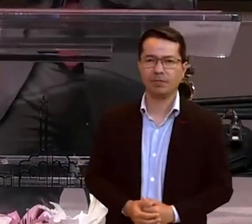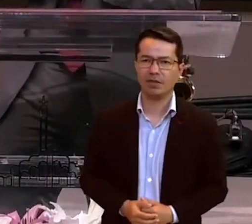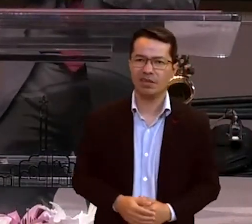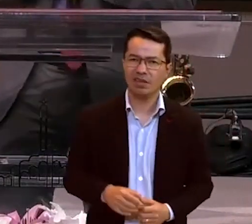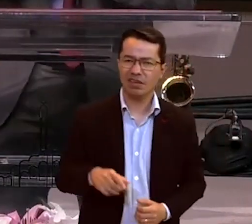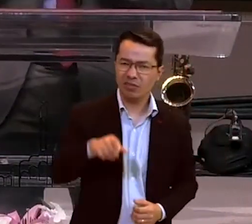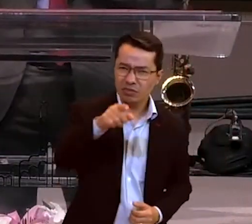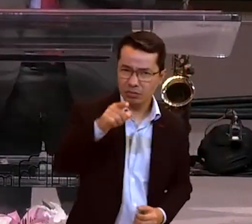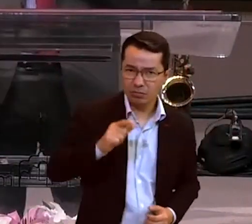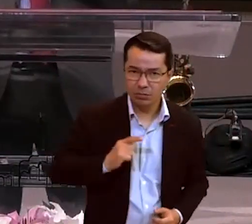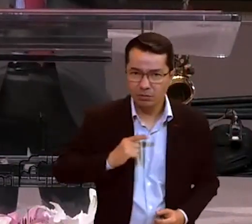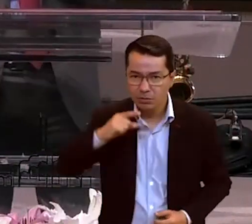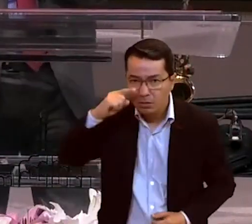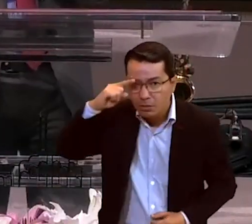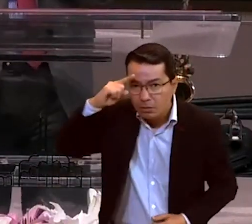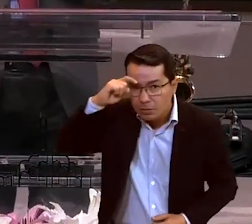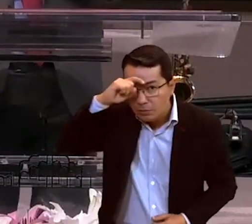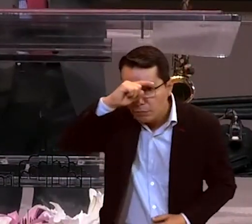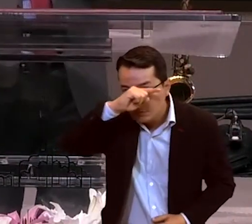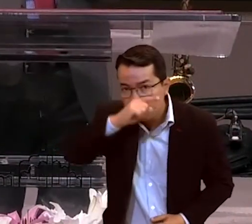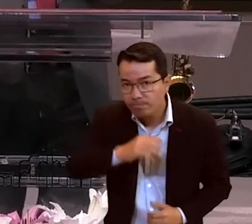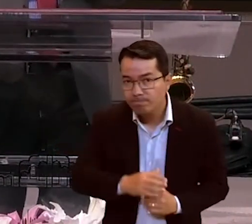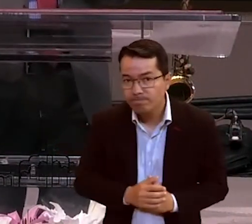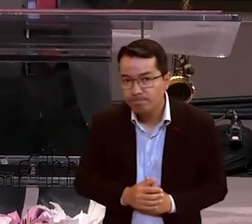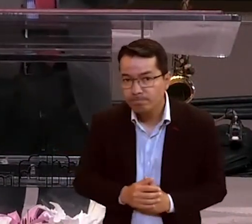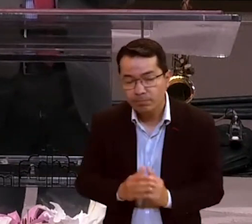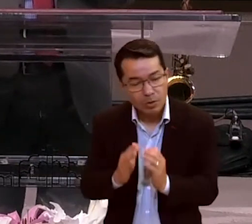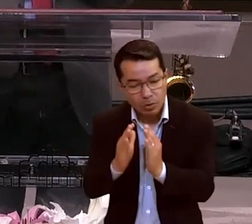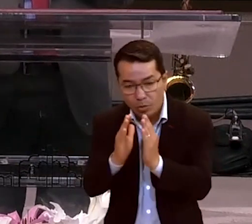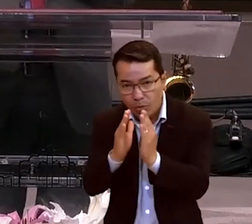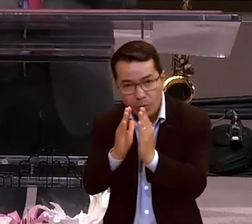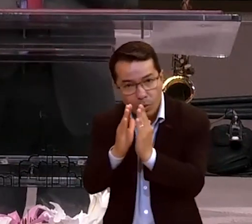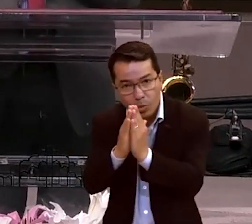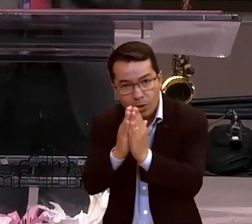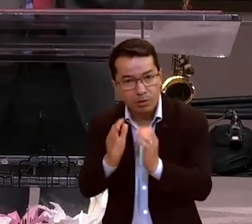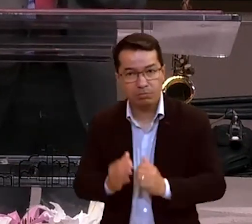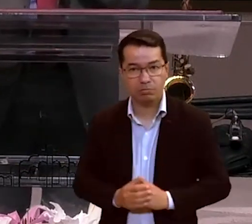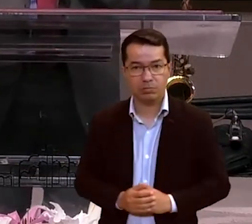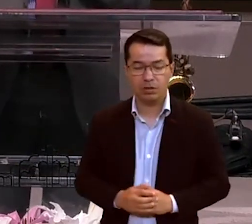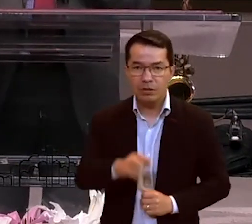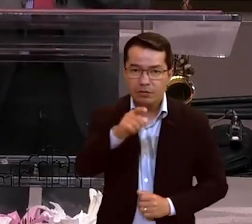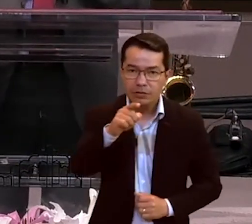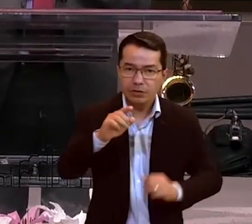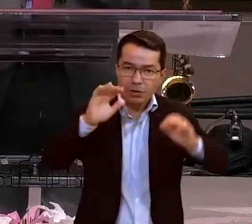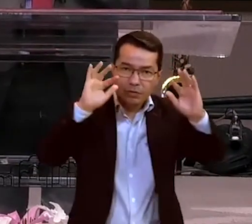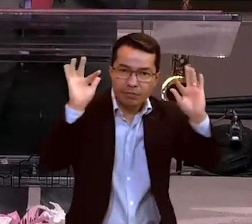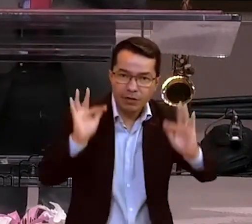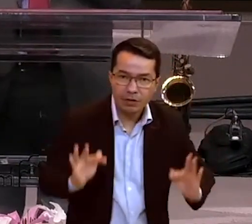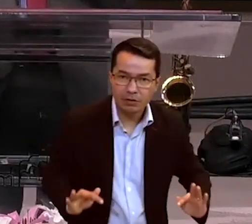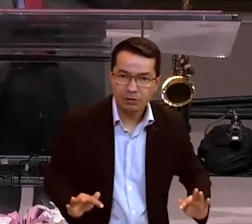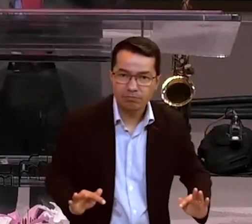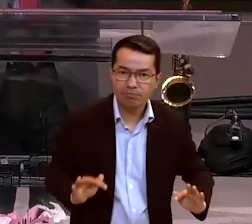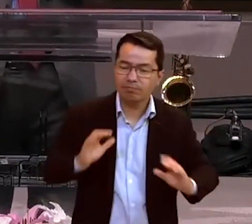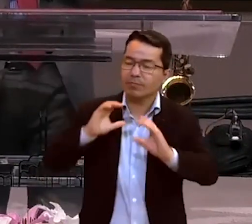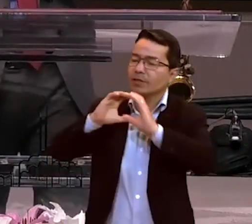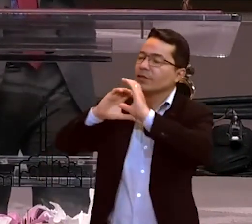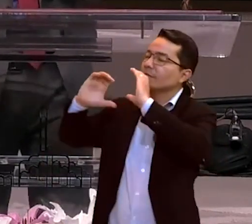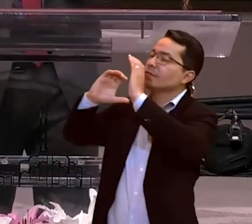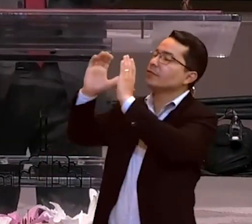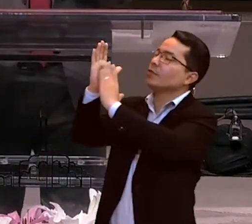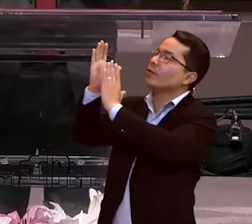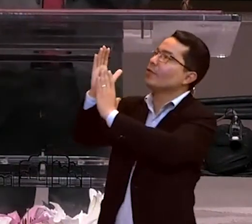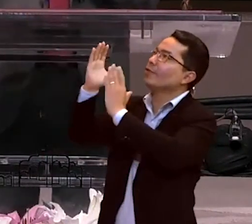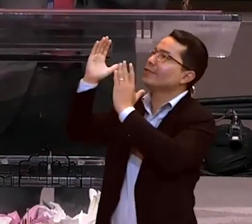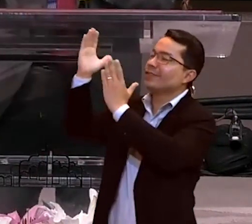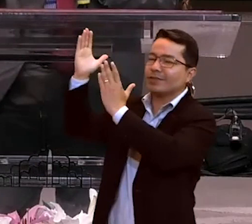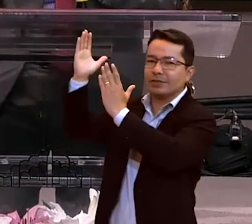está passando por dificuldade? Então ore. Alguém está feliz? Cante louvores. Alguém está doente? Chame